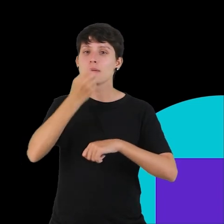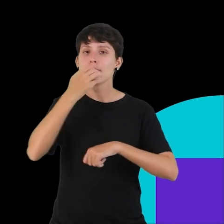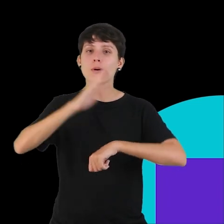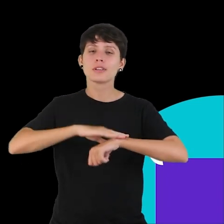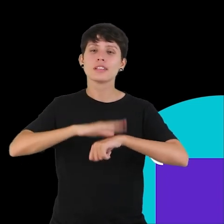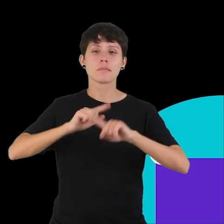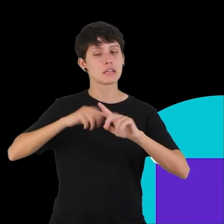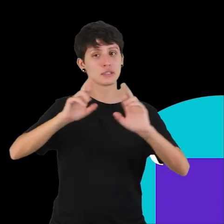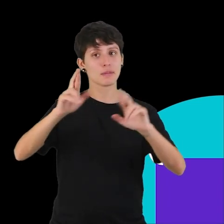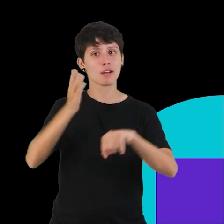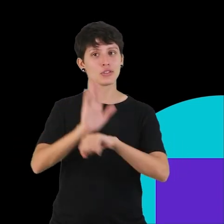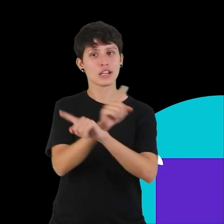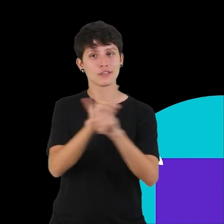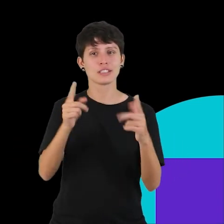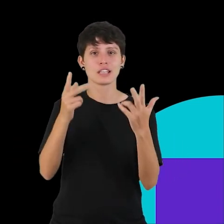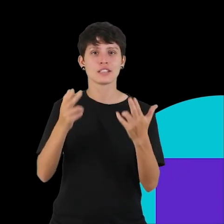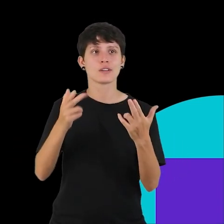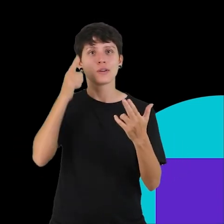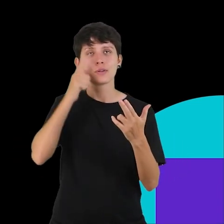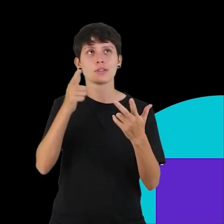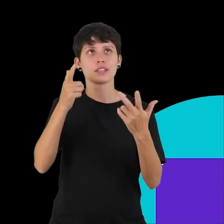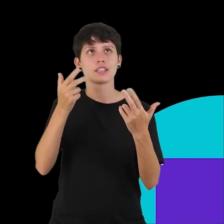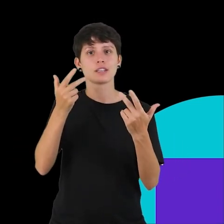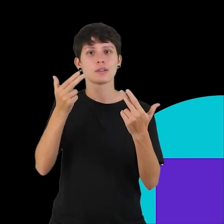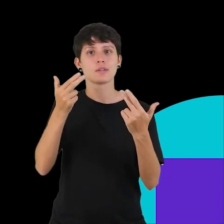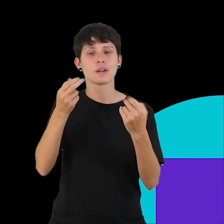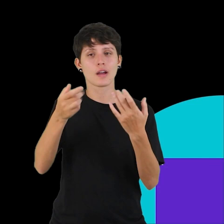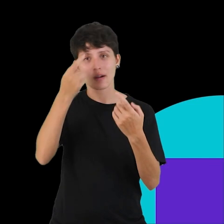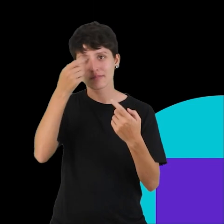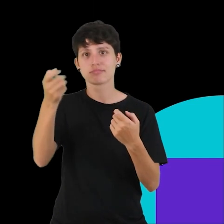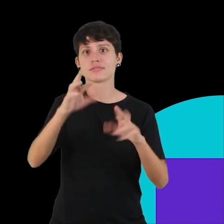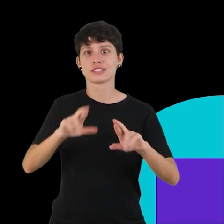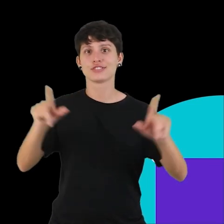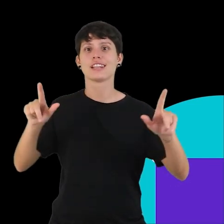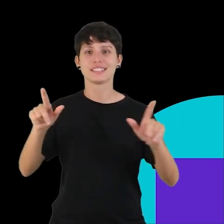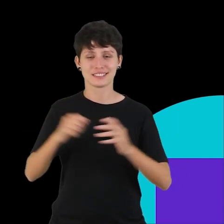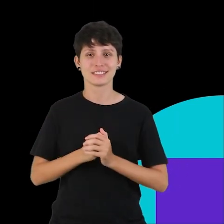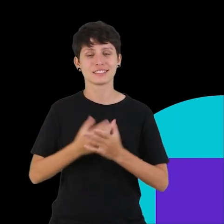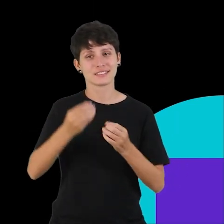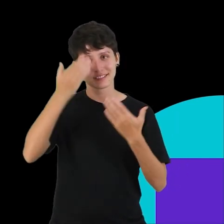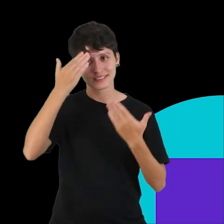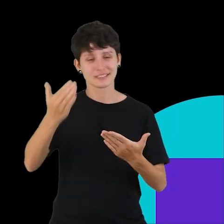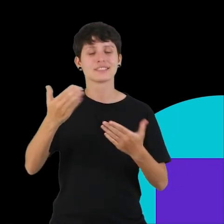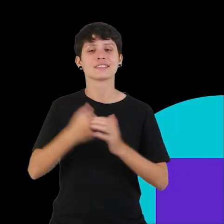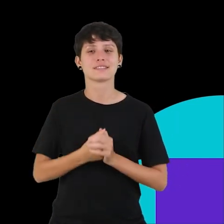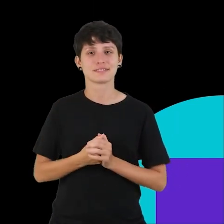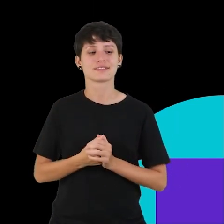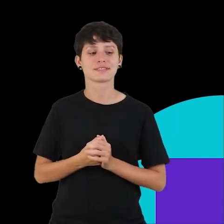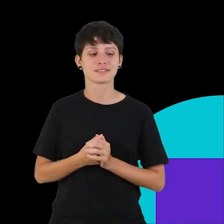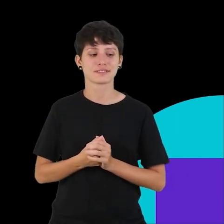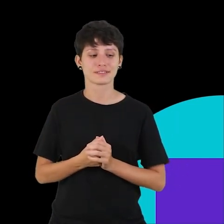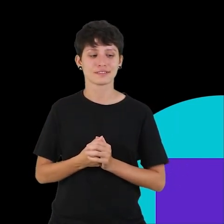copiar, em Google Slides, vocês podem alterar a cópia de vocês, é muito aberto. E aí a ideia é que vocês consigam usar